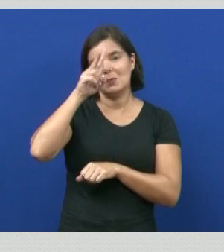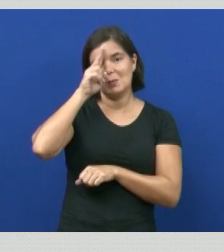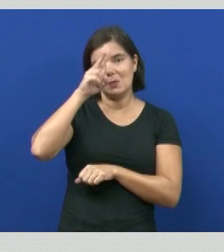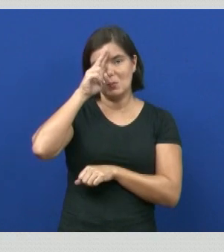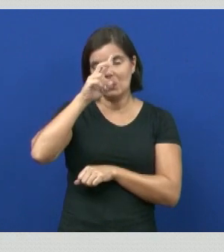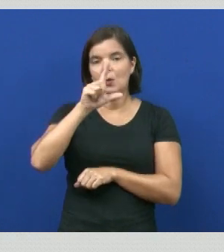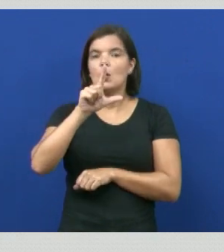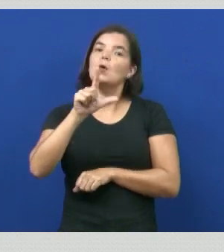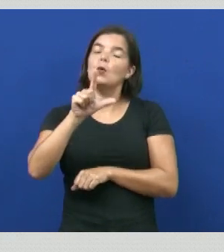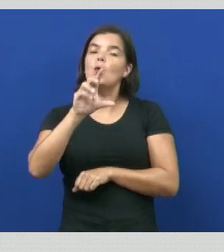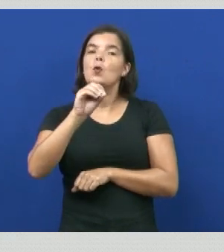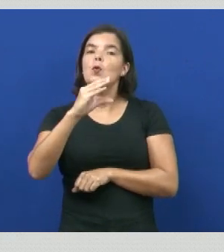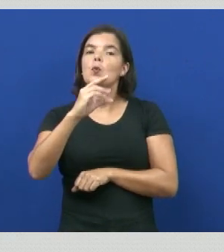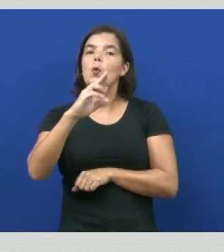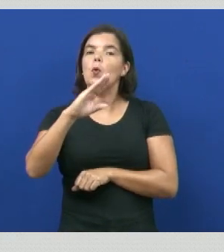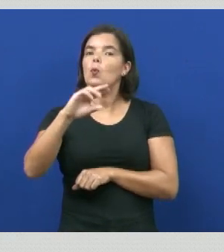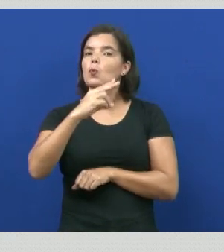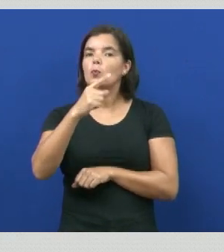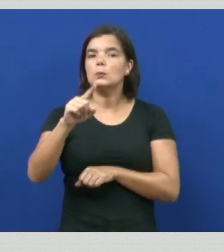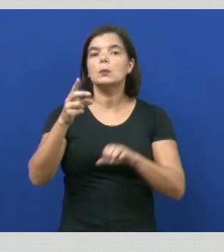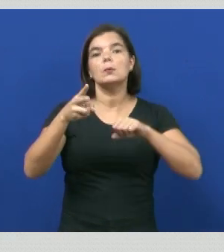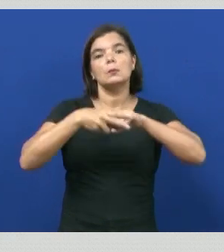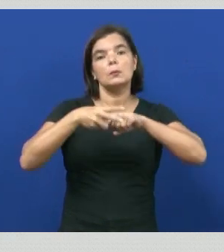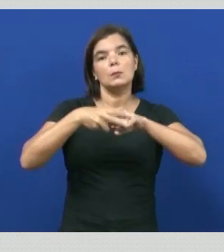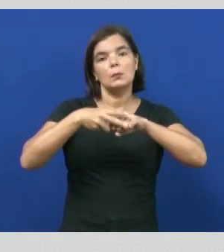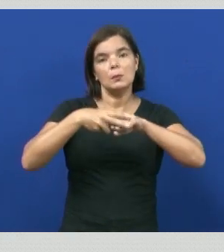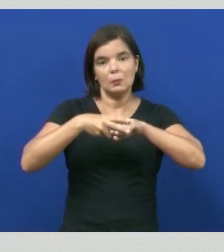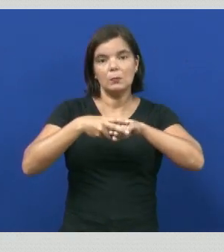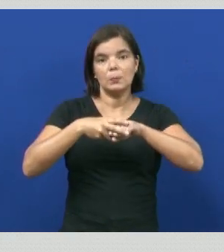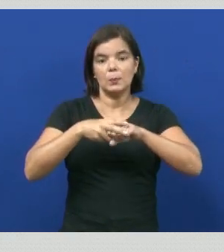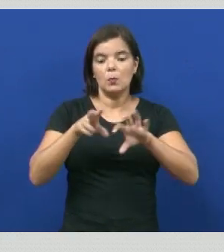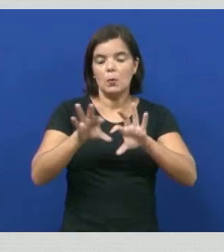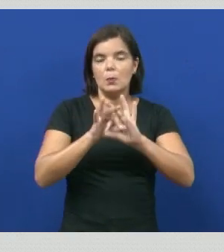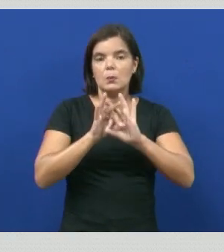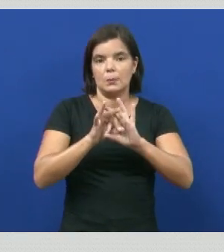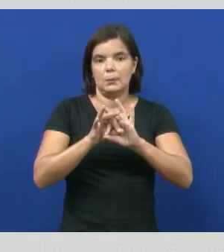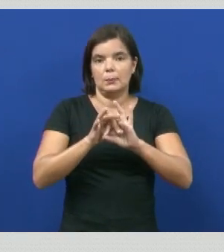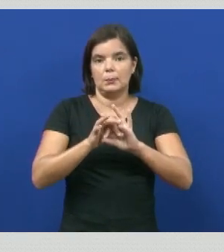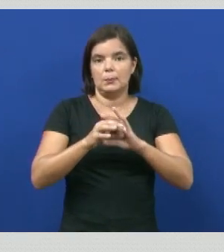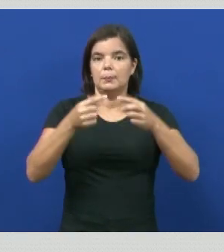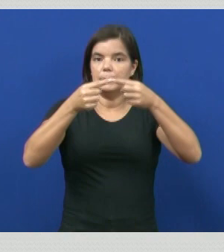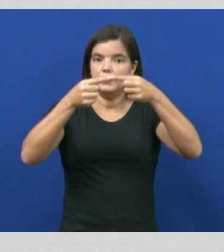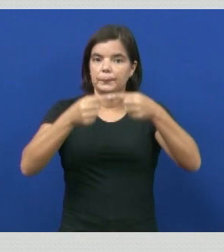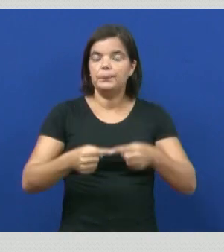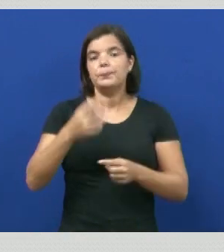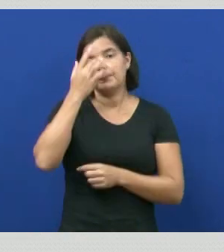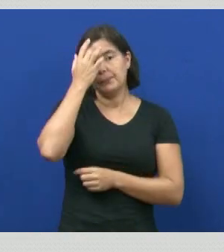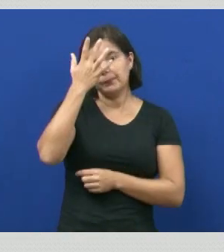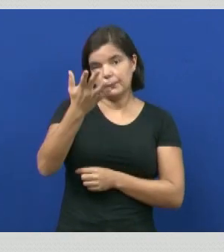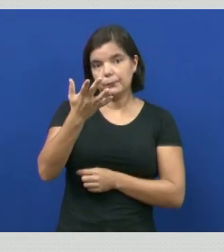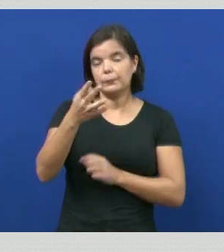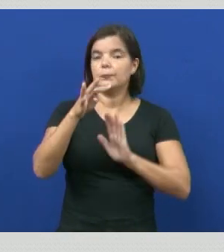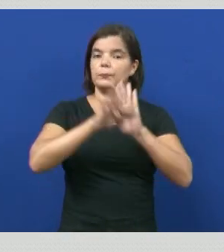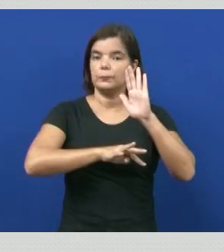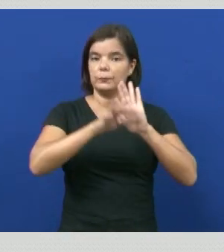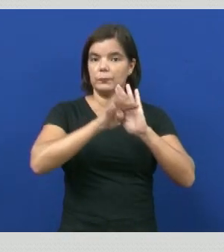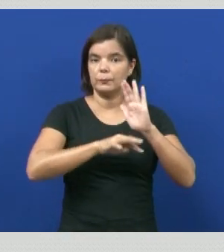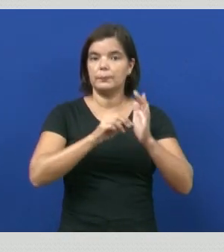uma locução adverbial, né, sendo utilizada como elemento coesivo e aí facilitando a fruição do